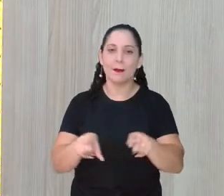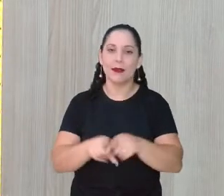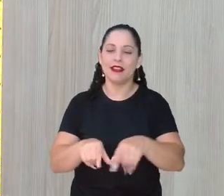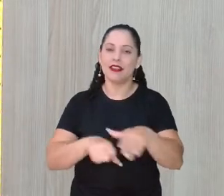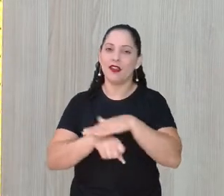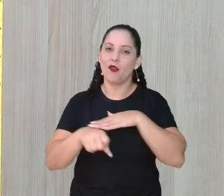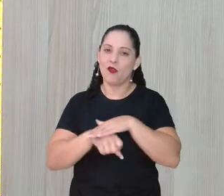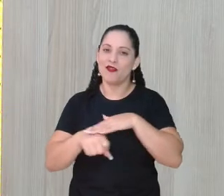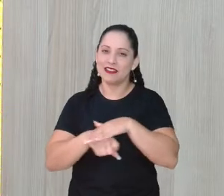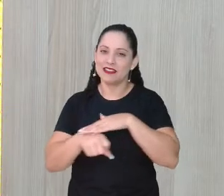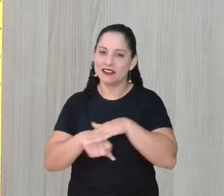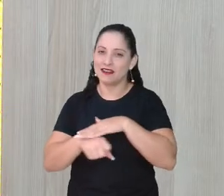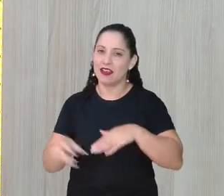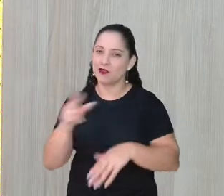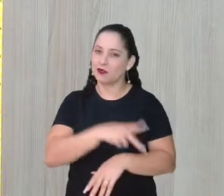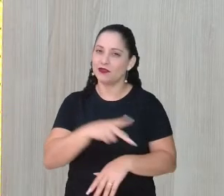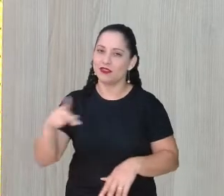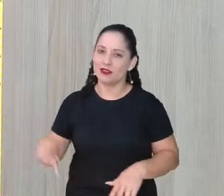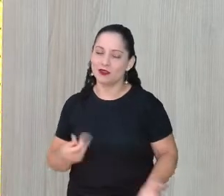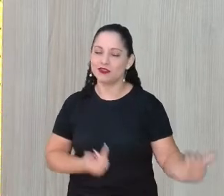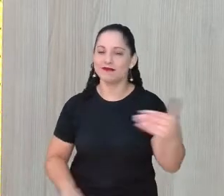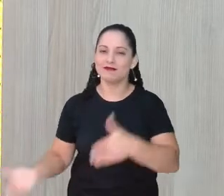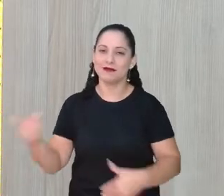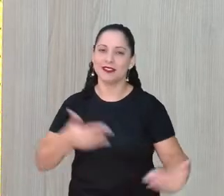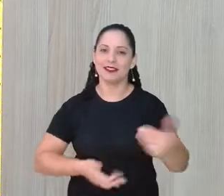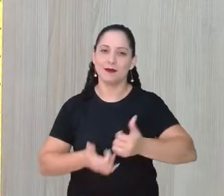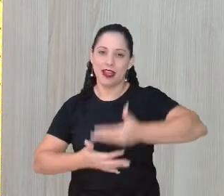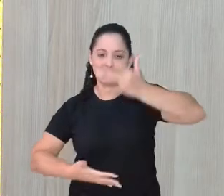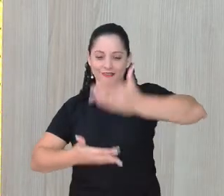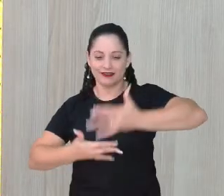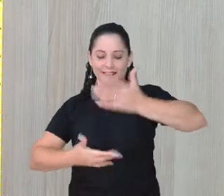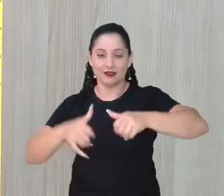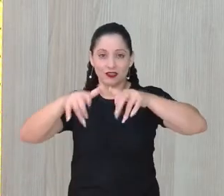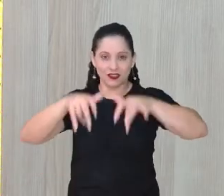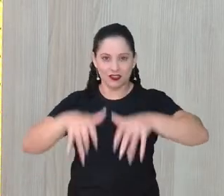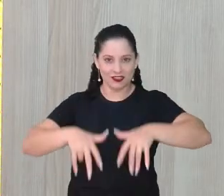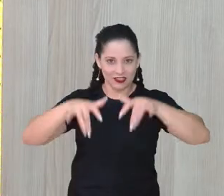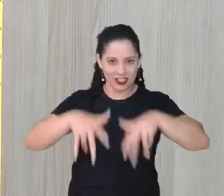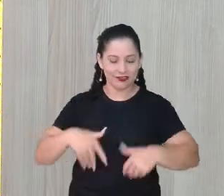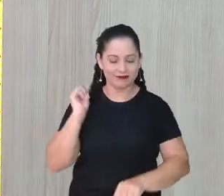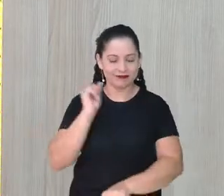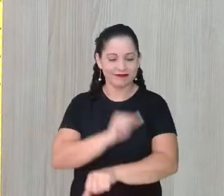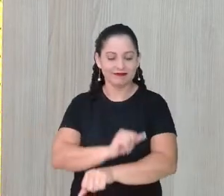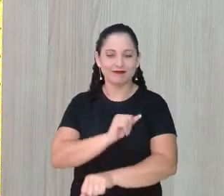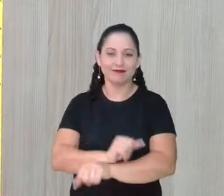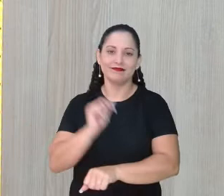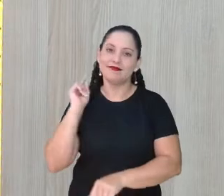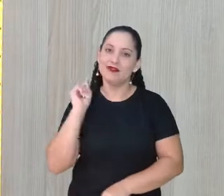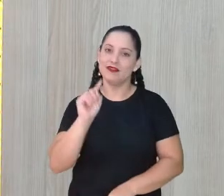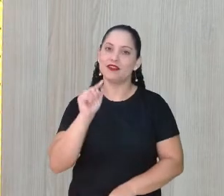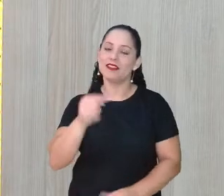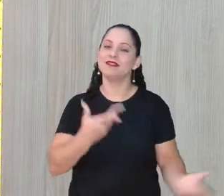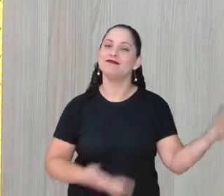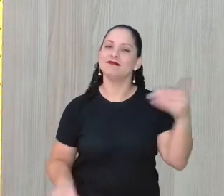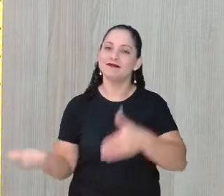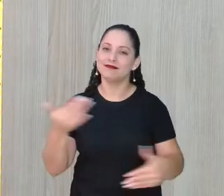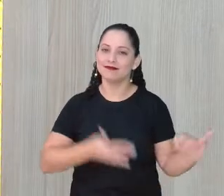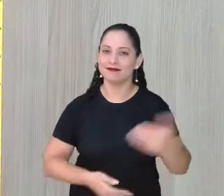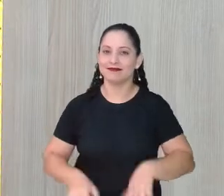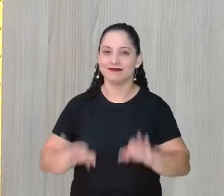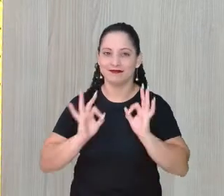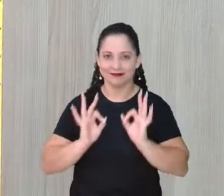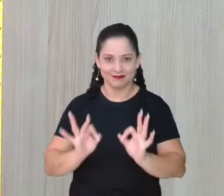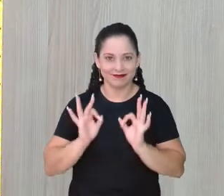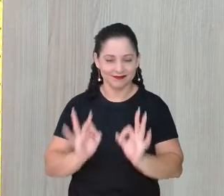conversar comigo e com a professora Vanessa aqui pelo chat. Então, a gente já está de prontidão aqui no chat. Participem, porque a gente adora